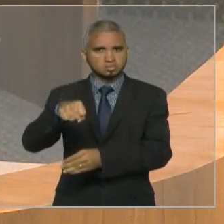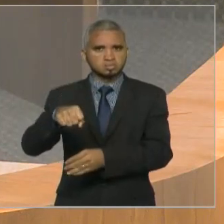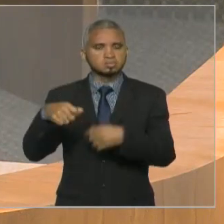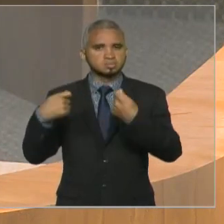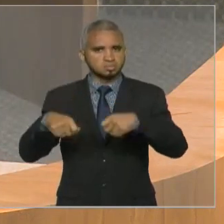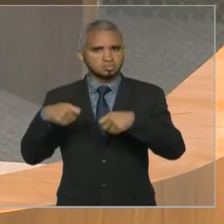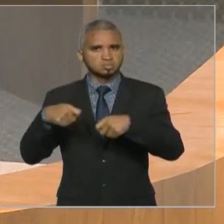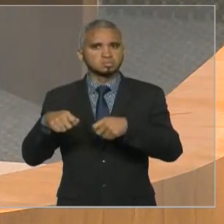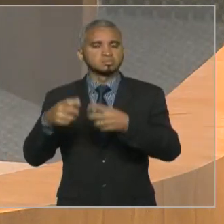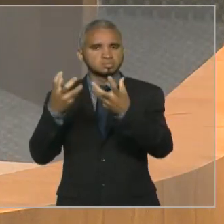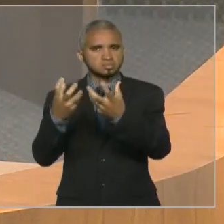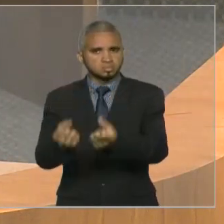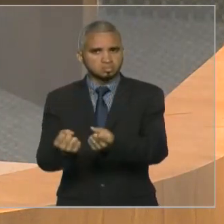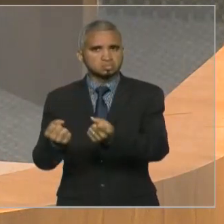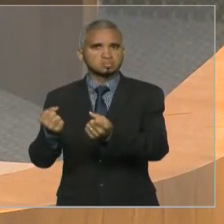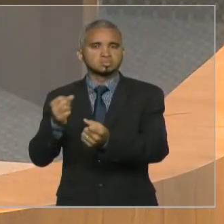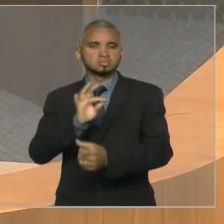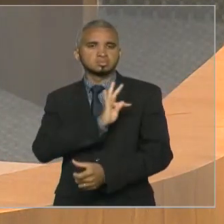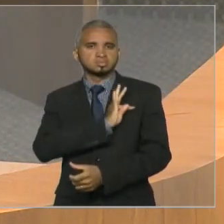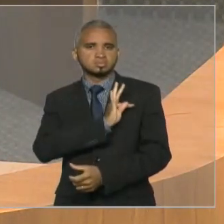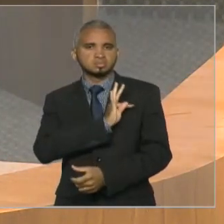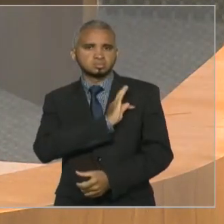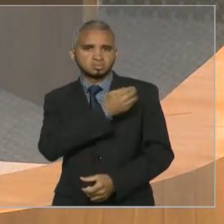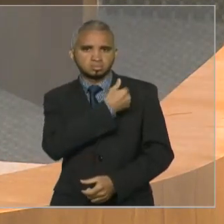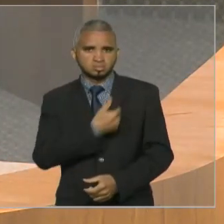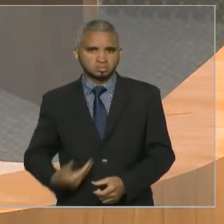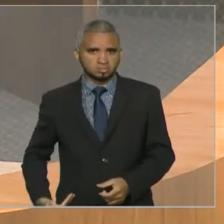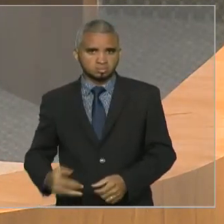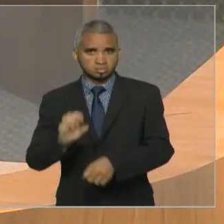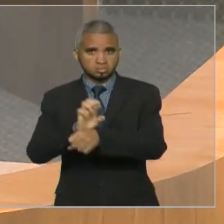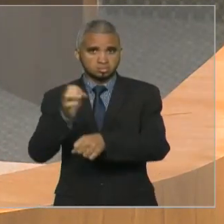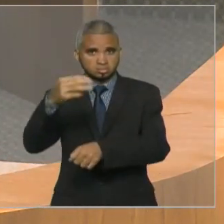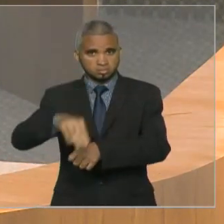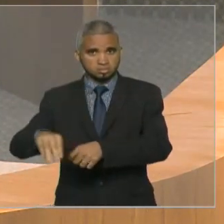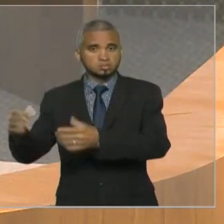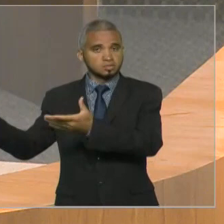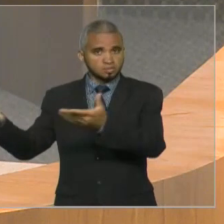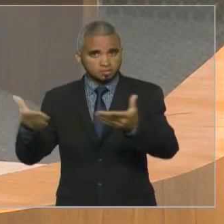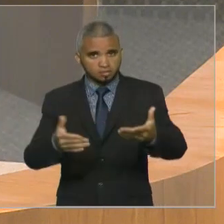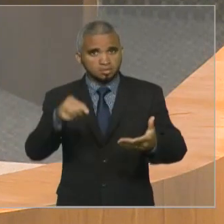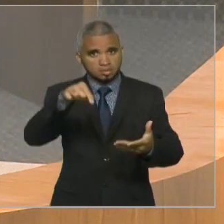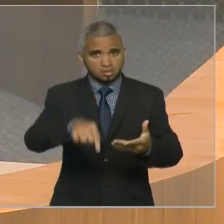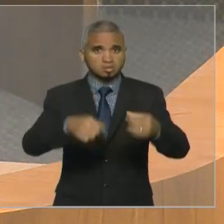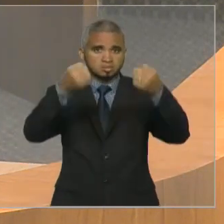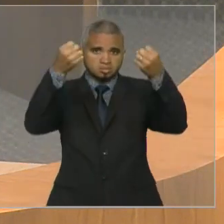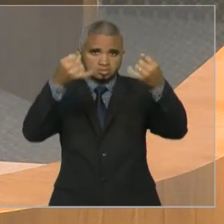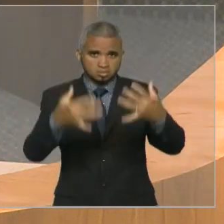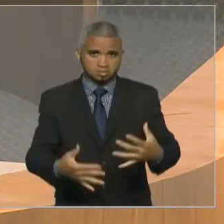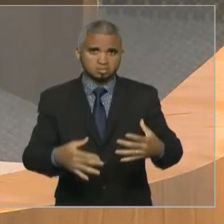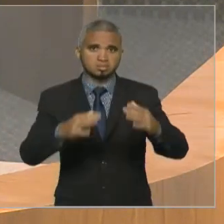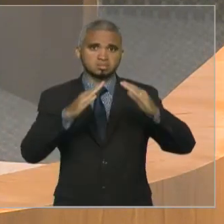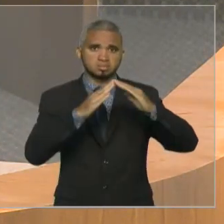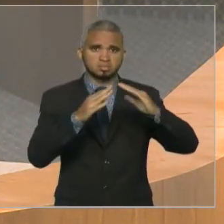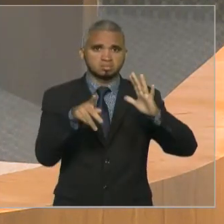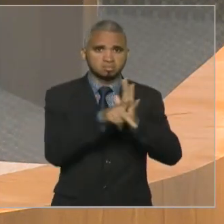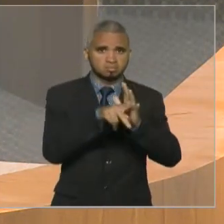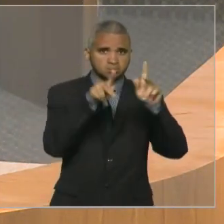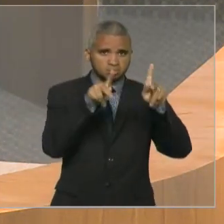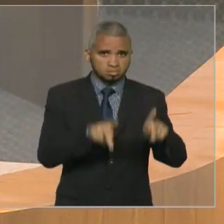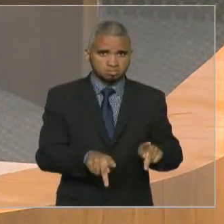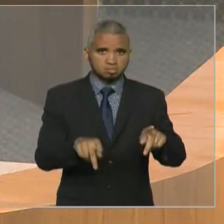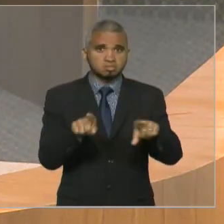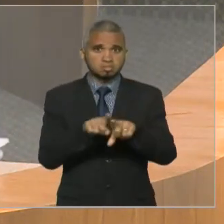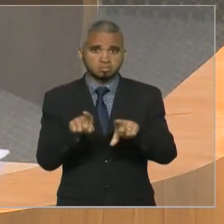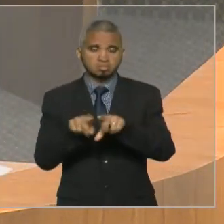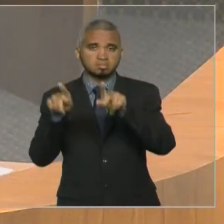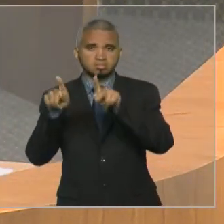governo do Estado venha prestar os esclarecimentos à Assembleia Legislativa, a esta casa que é a casa do povo, e, consequentemente,